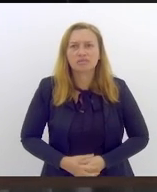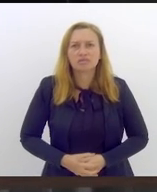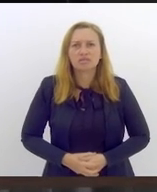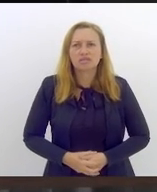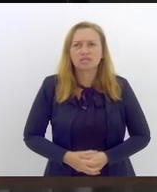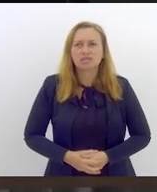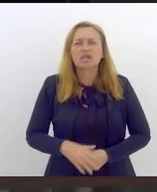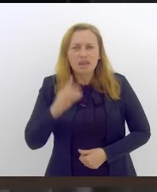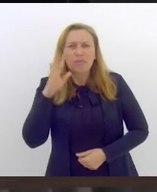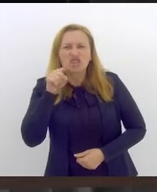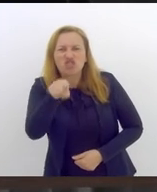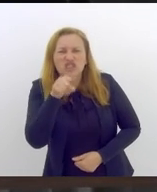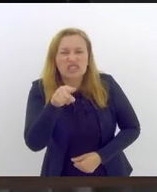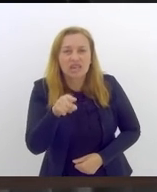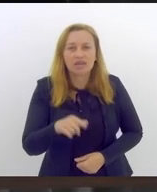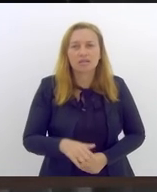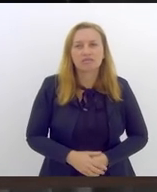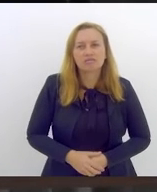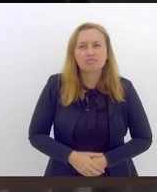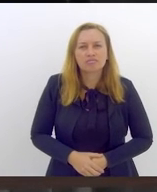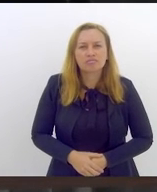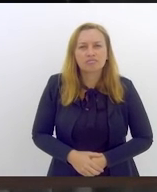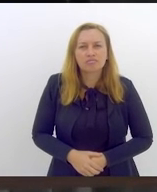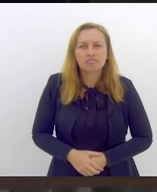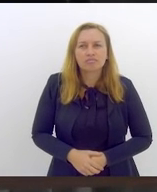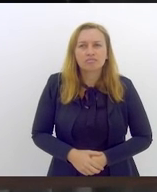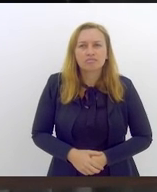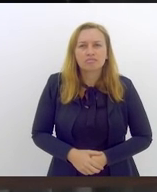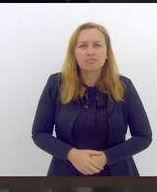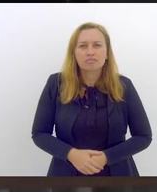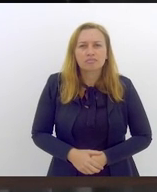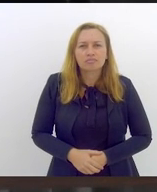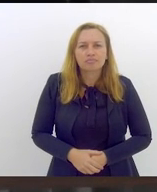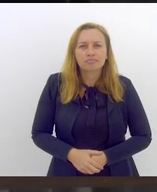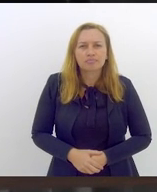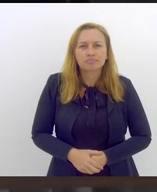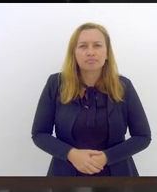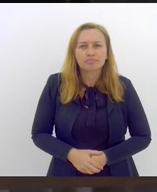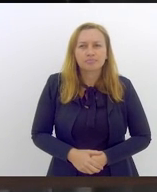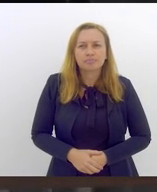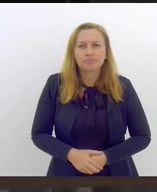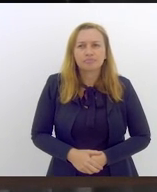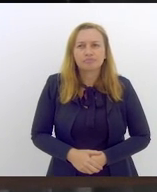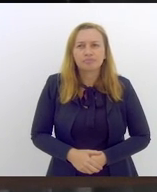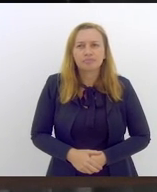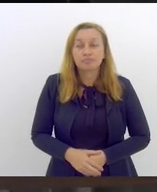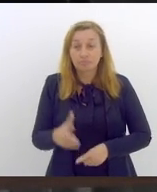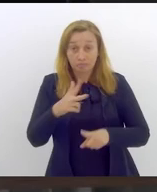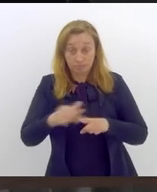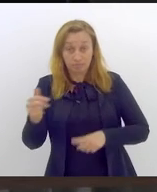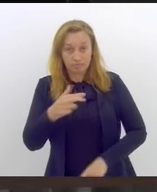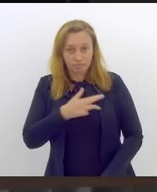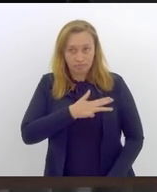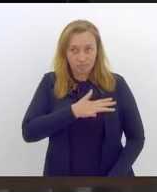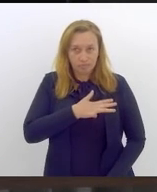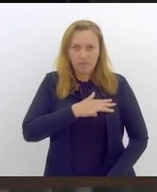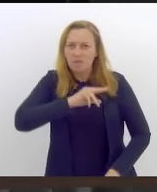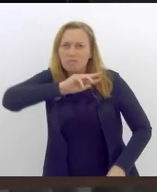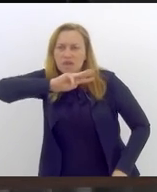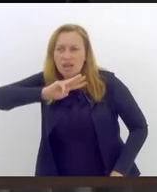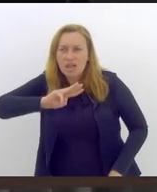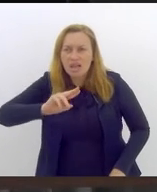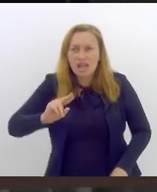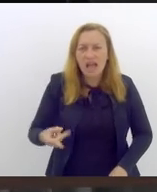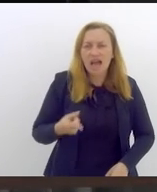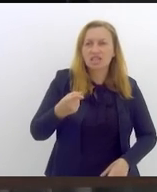Imagine você que agora me Assiste se numa vitória do Lula milhares